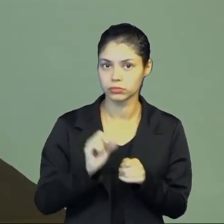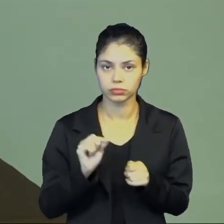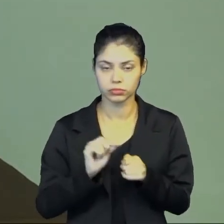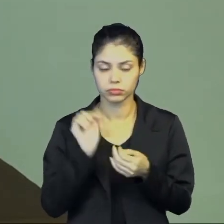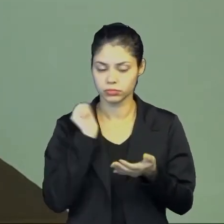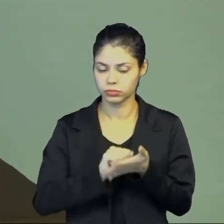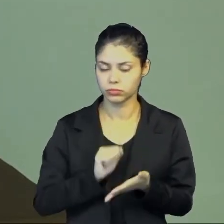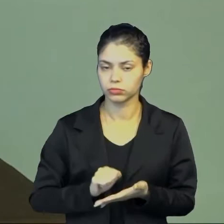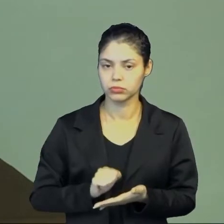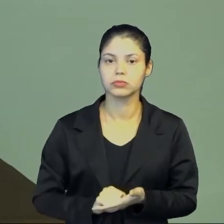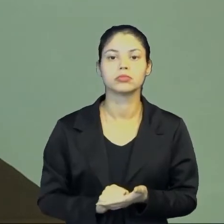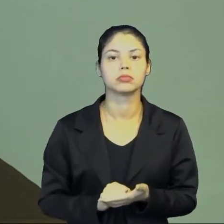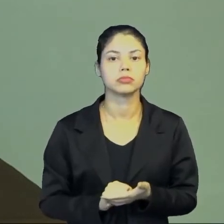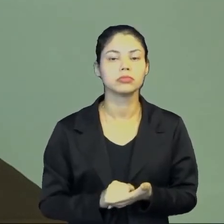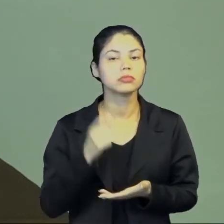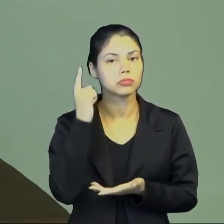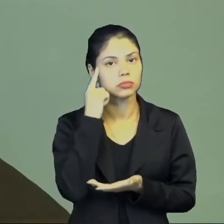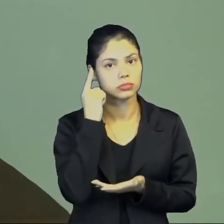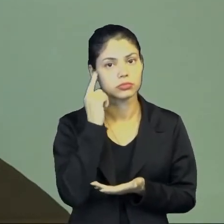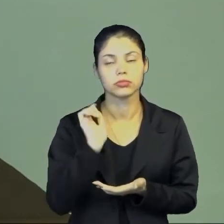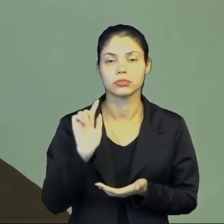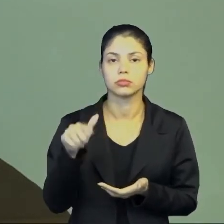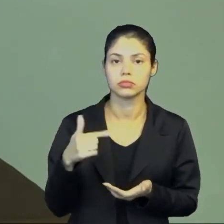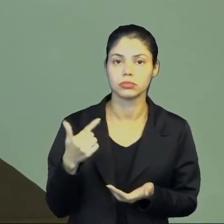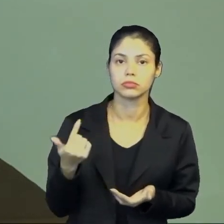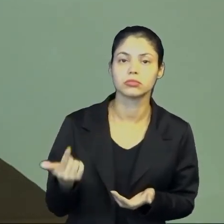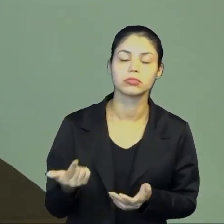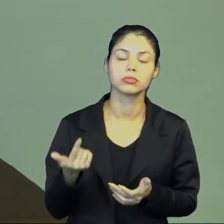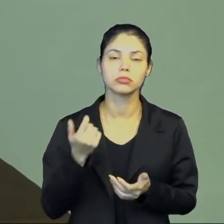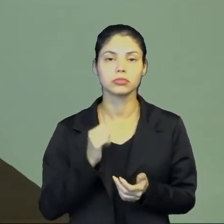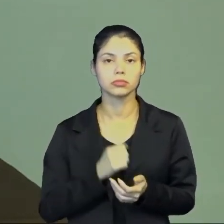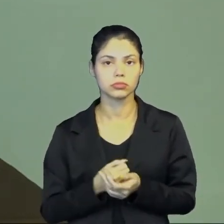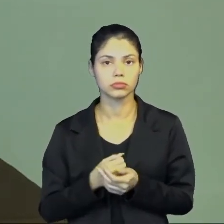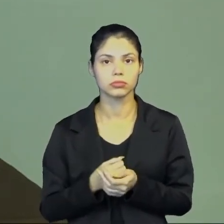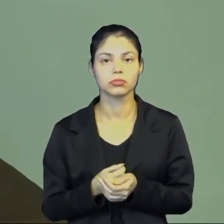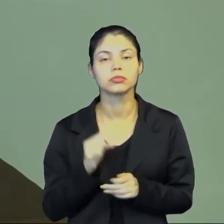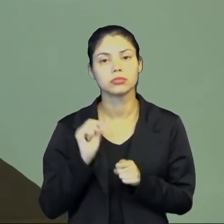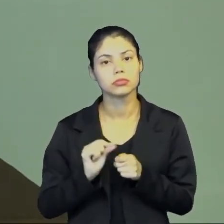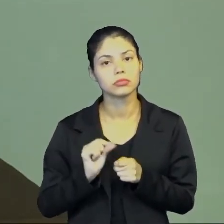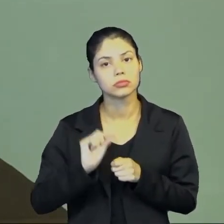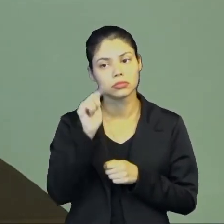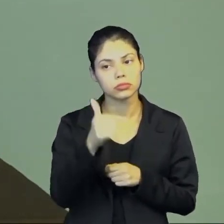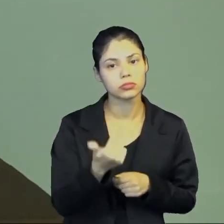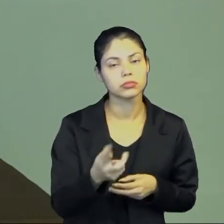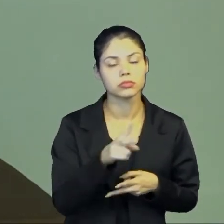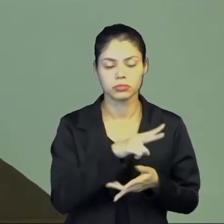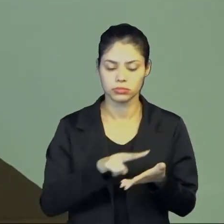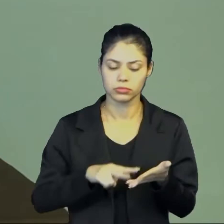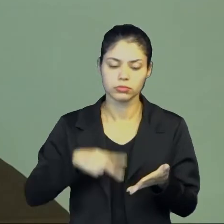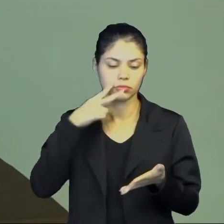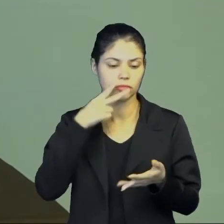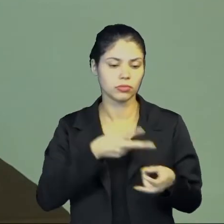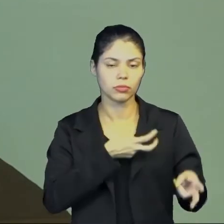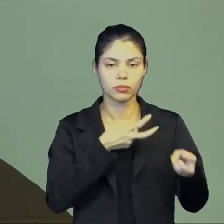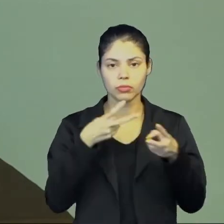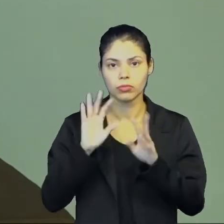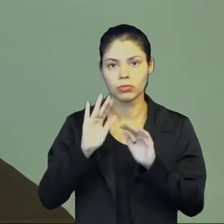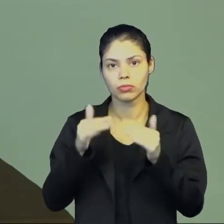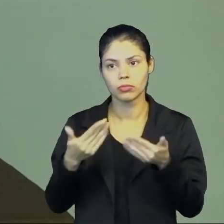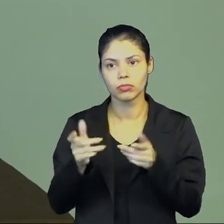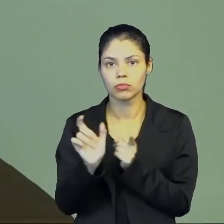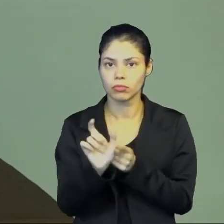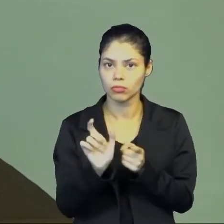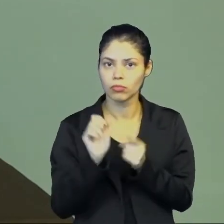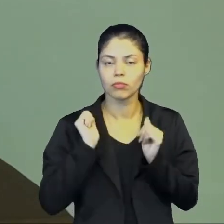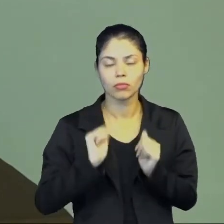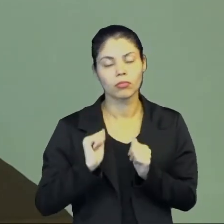a sua escrita da maneira que vier à sua mente, você faz seu rascunho e depois, quando você fizer a outra leitura, você vai verificando quais são as